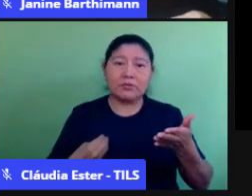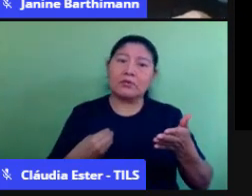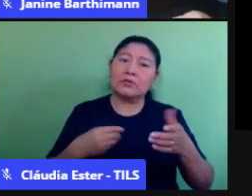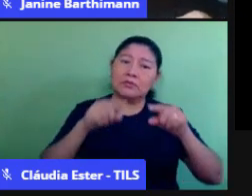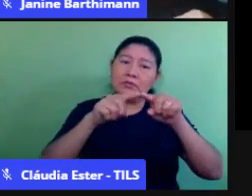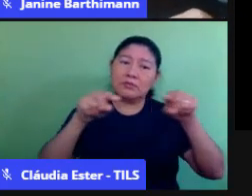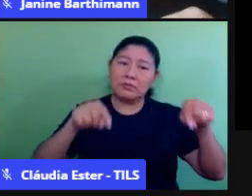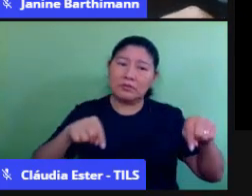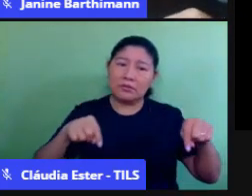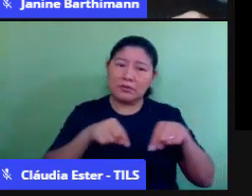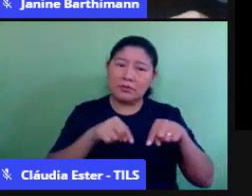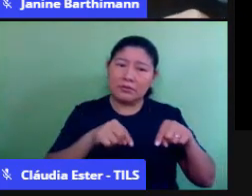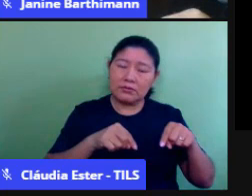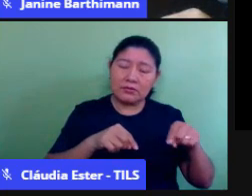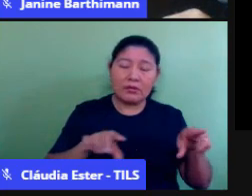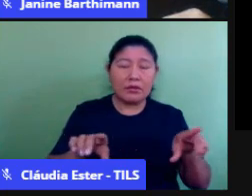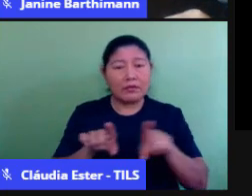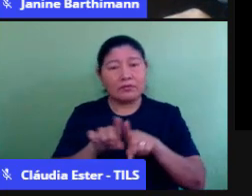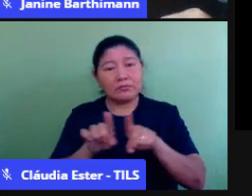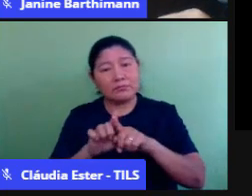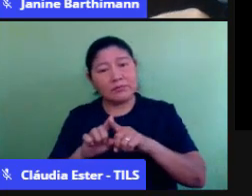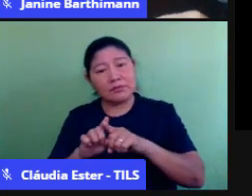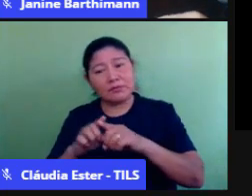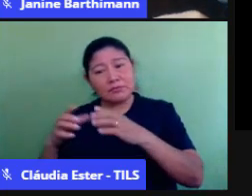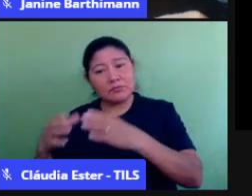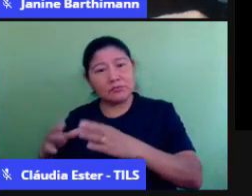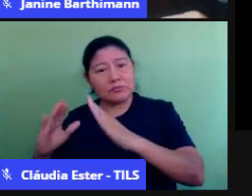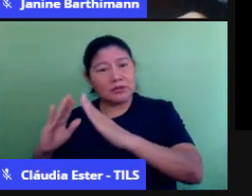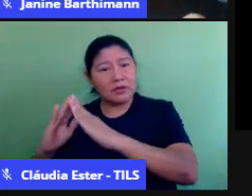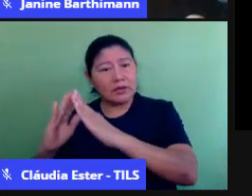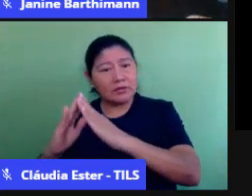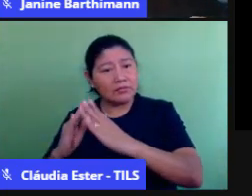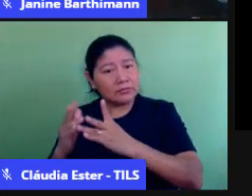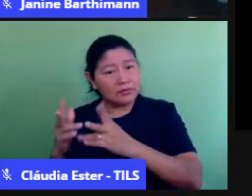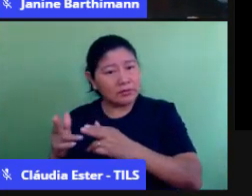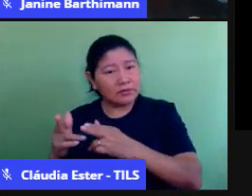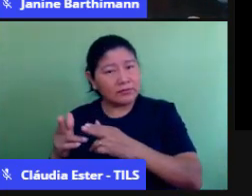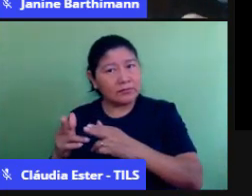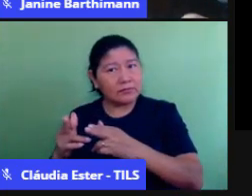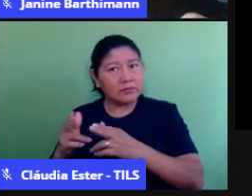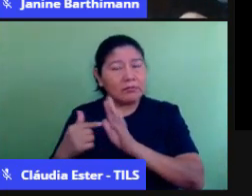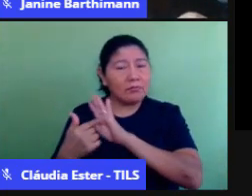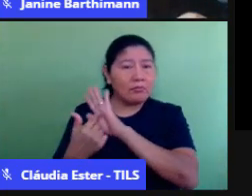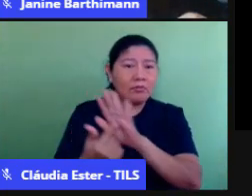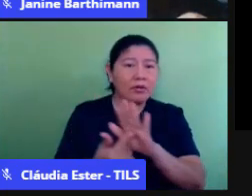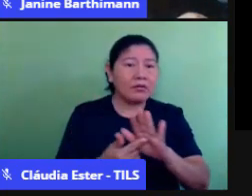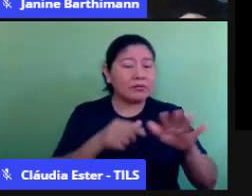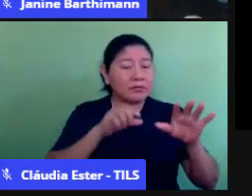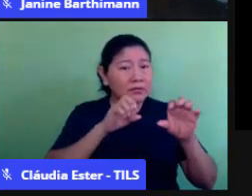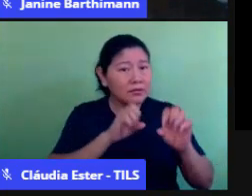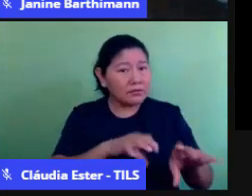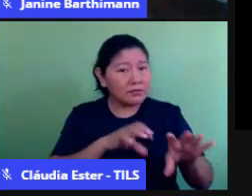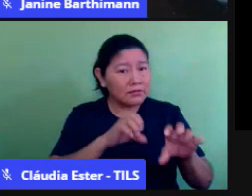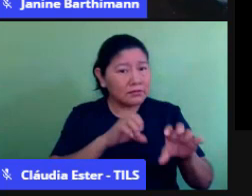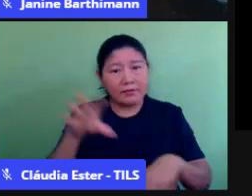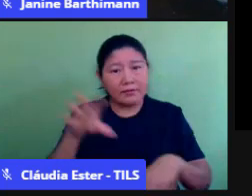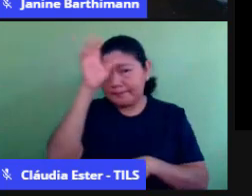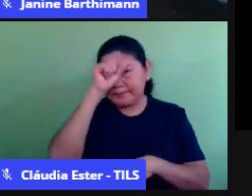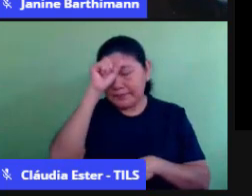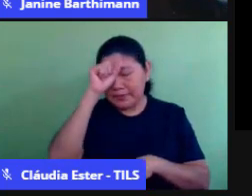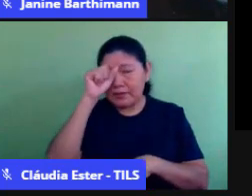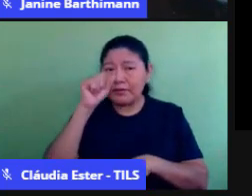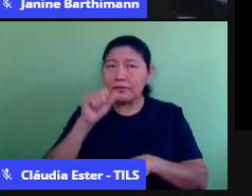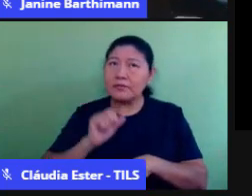outros espaços, mas que mostram que, de um lado, ensinar e aprender nunca foi tão fascinante pelas